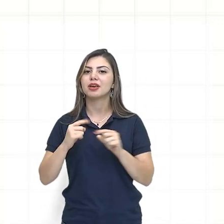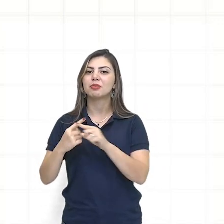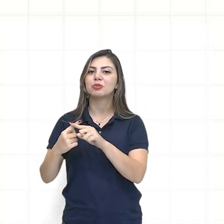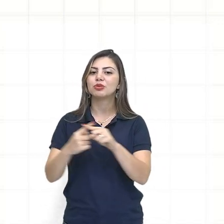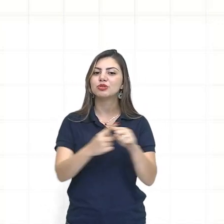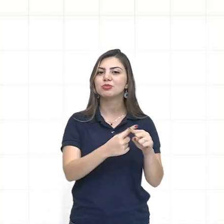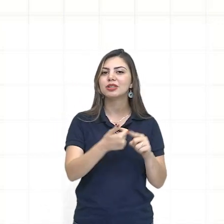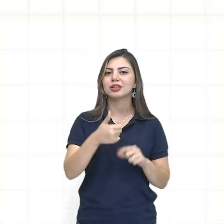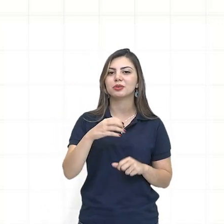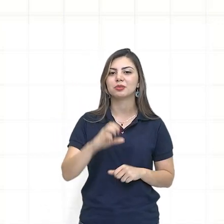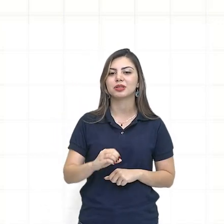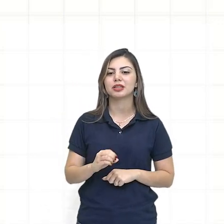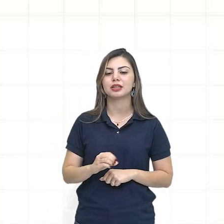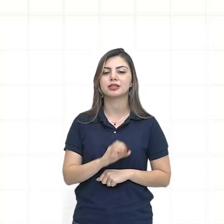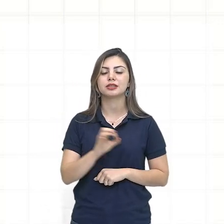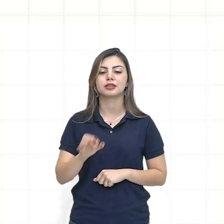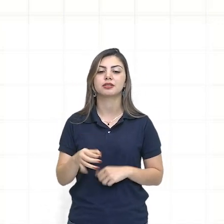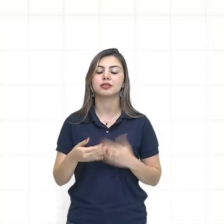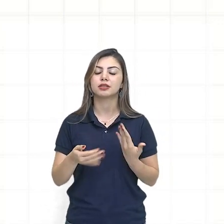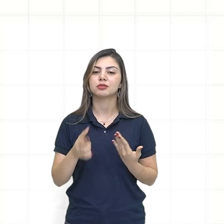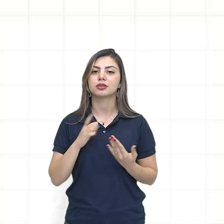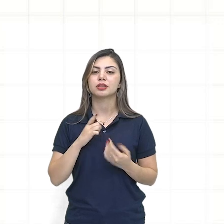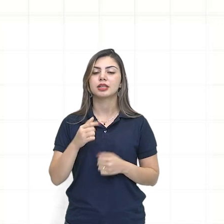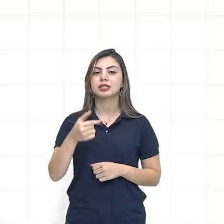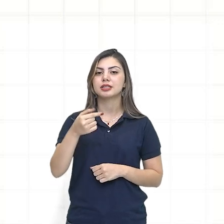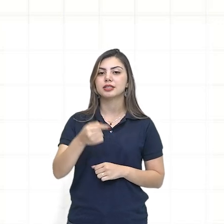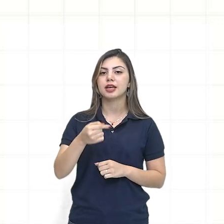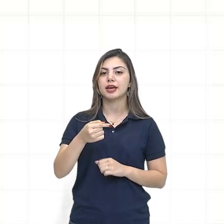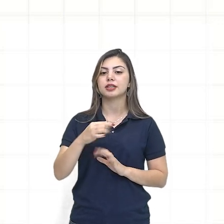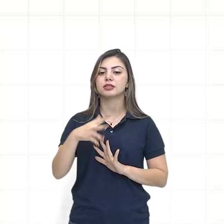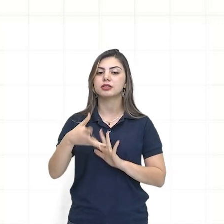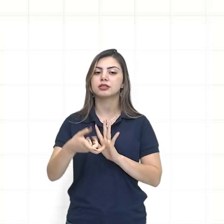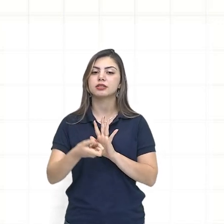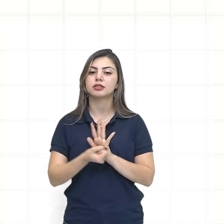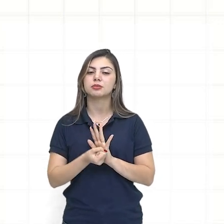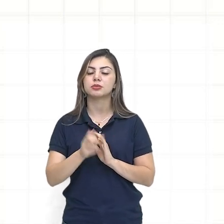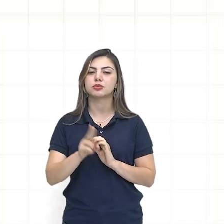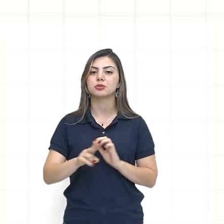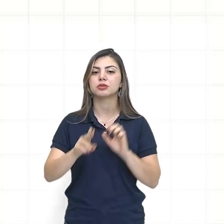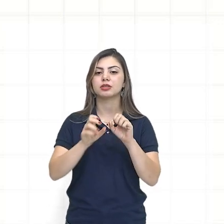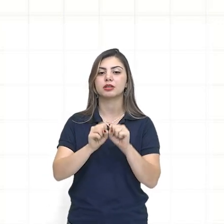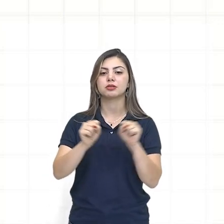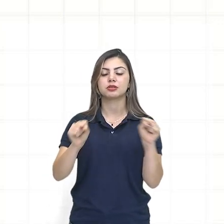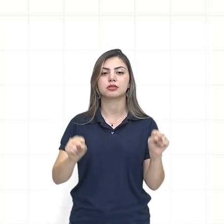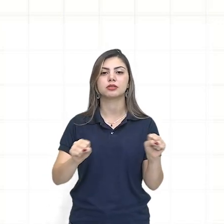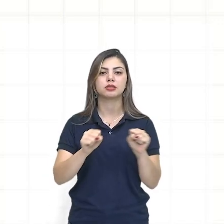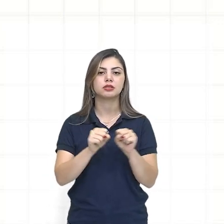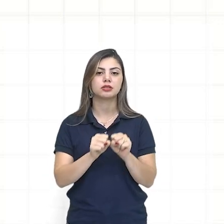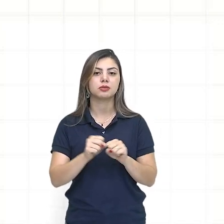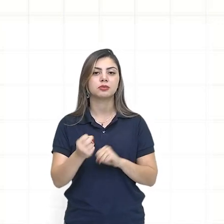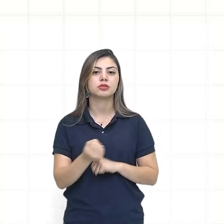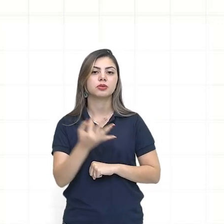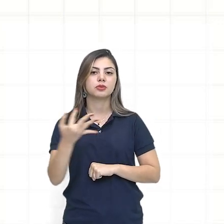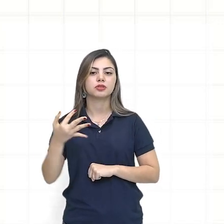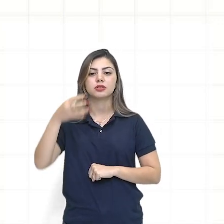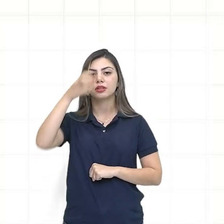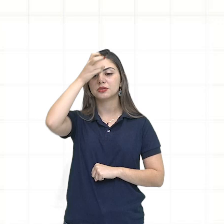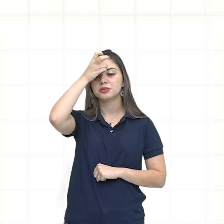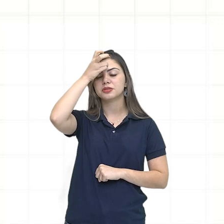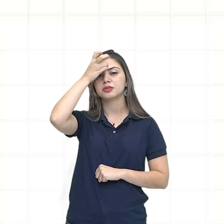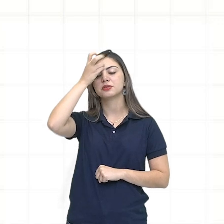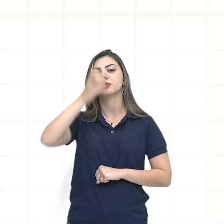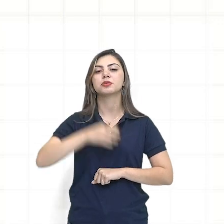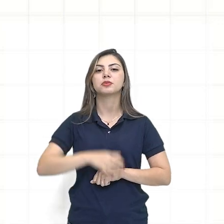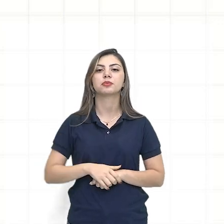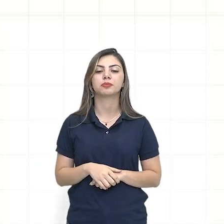multiplicando por 10. Então são esses 7 símbolos aqui que são utilizados no sistema de numeração egípcio.